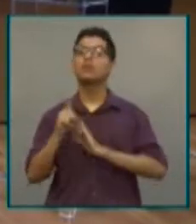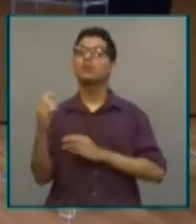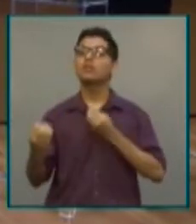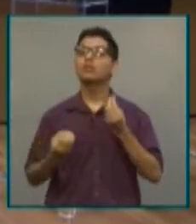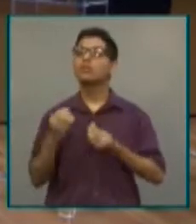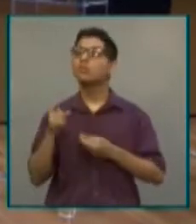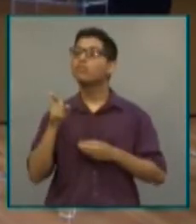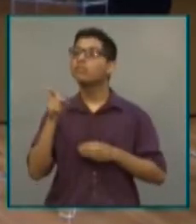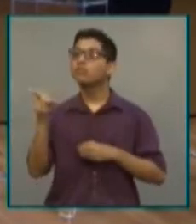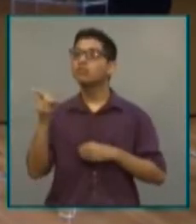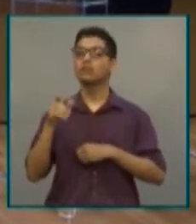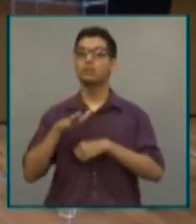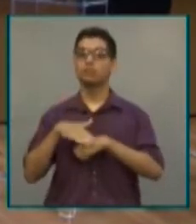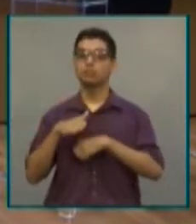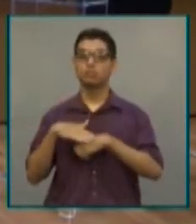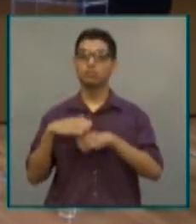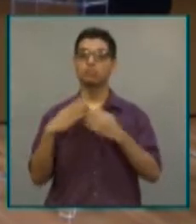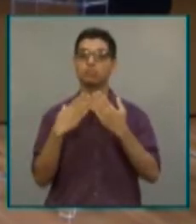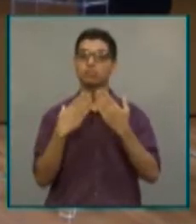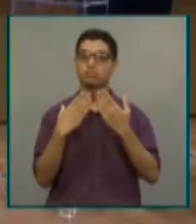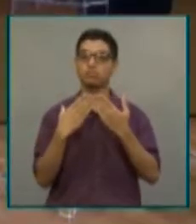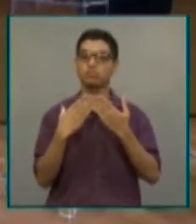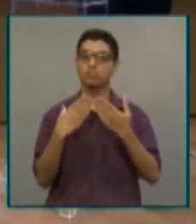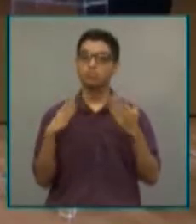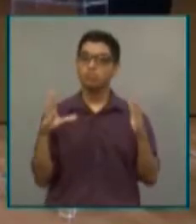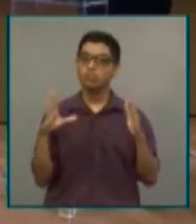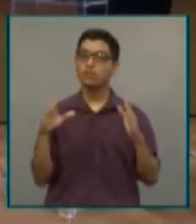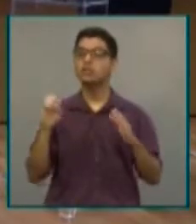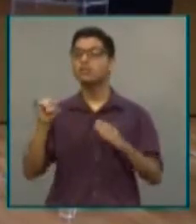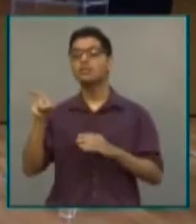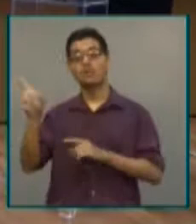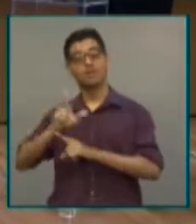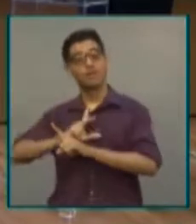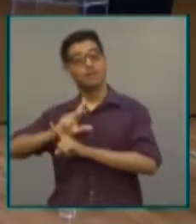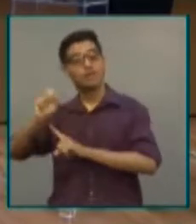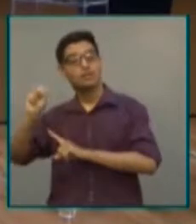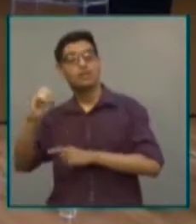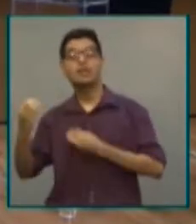se vitorioso for, que não será, na OAB?